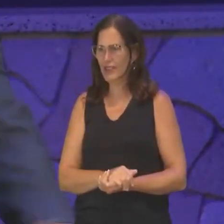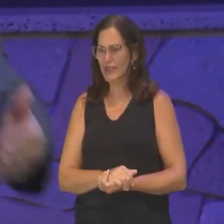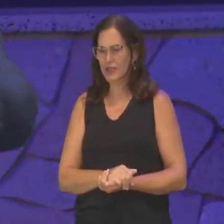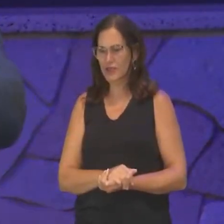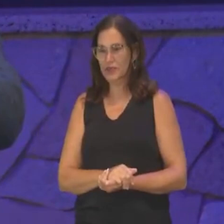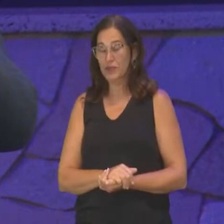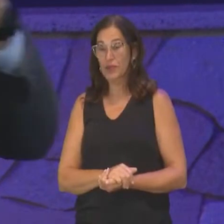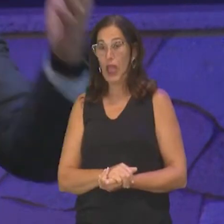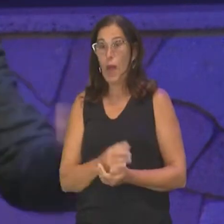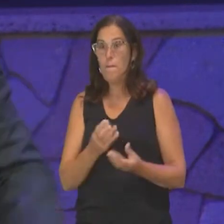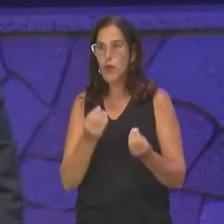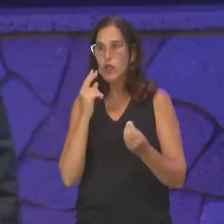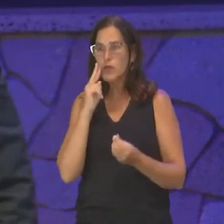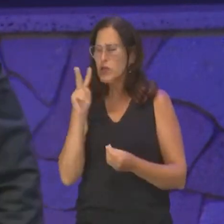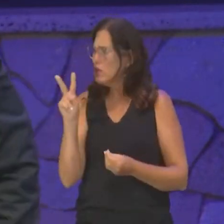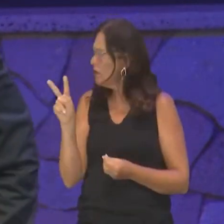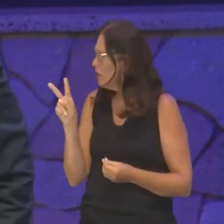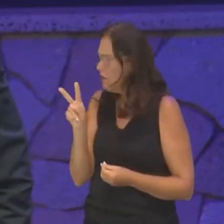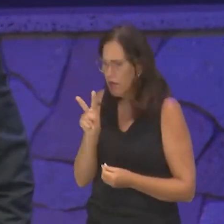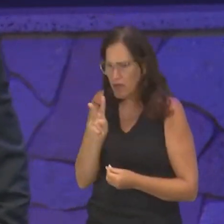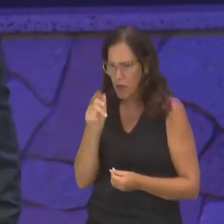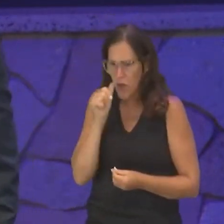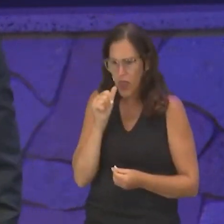E muitas pessoas olhando,